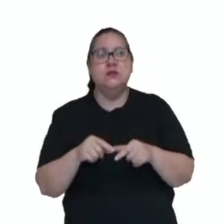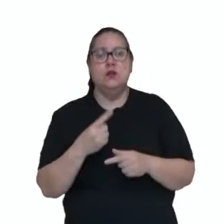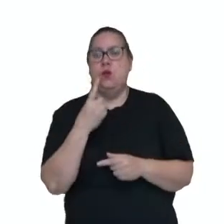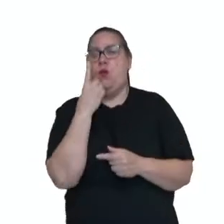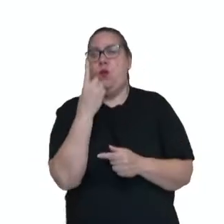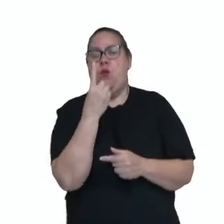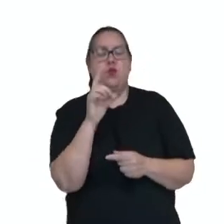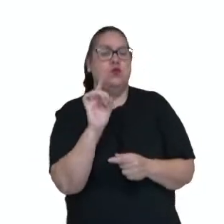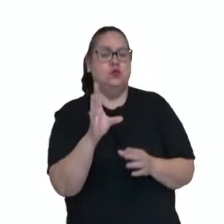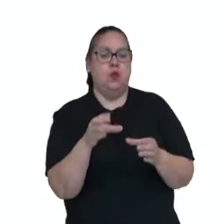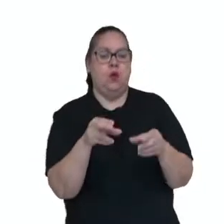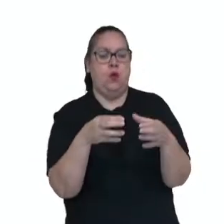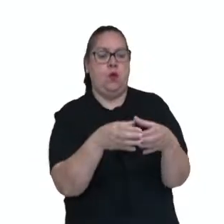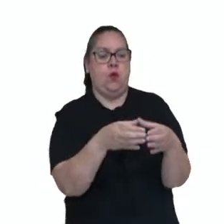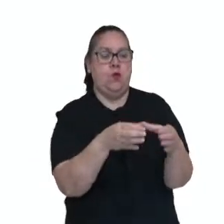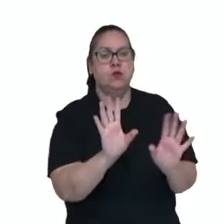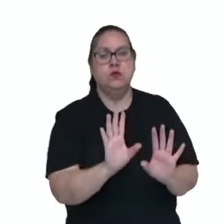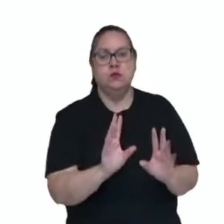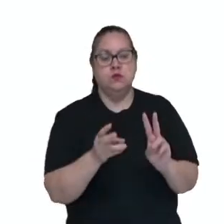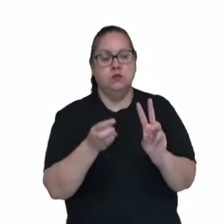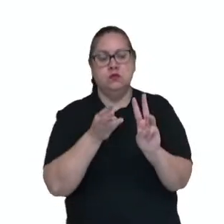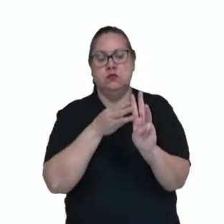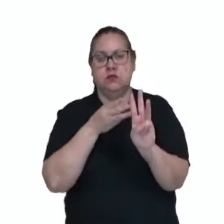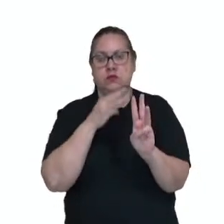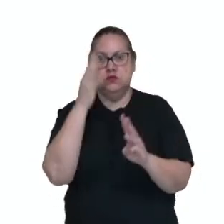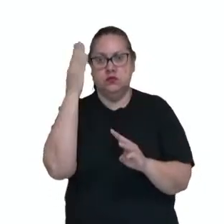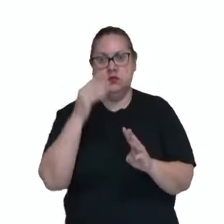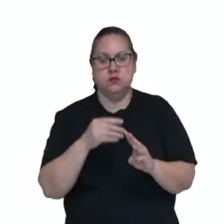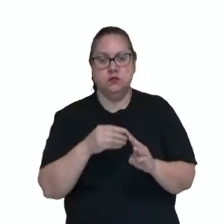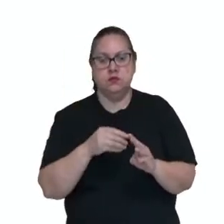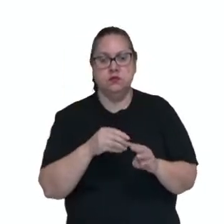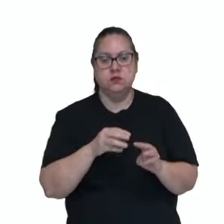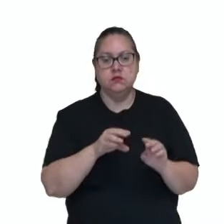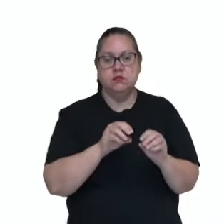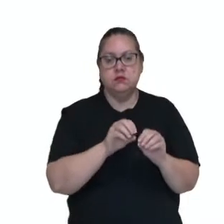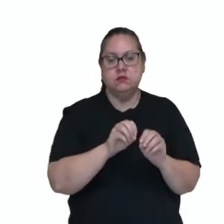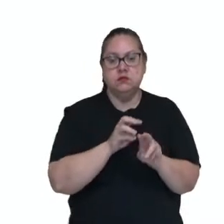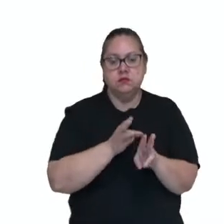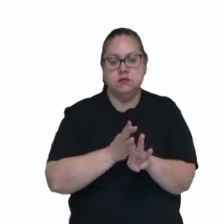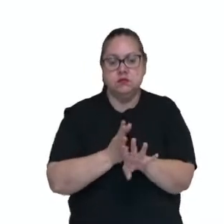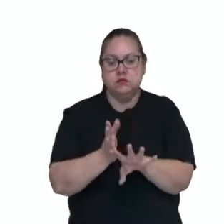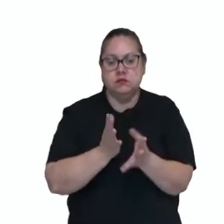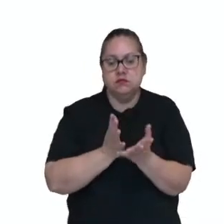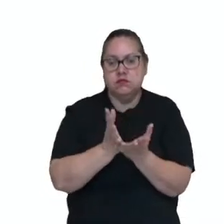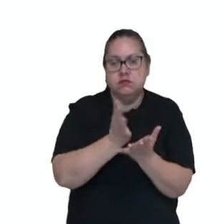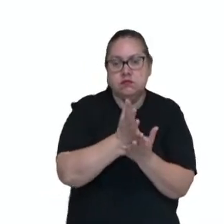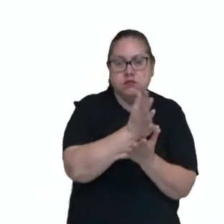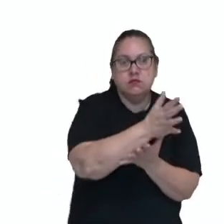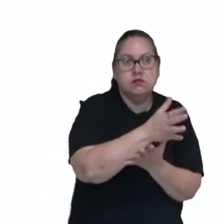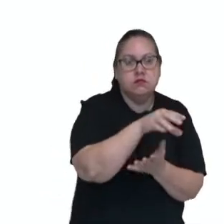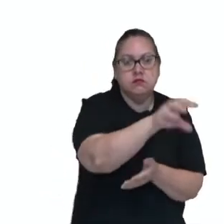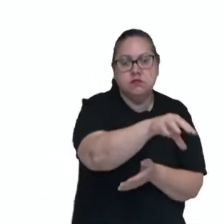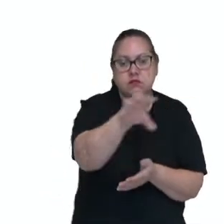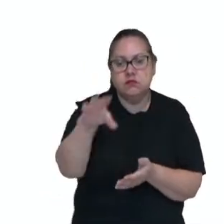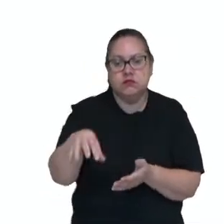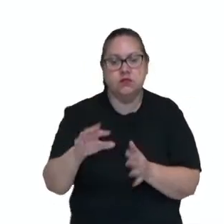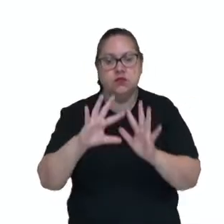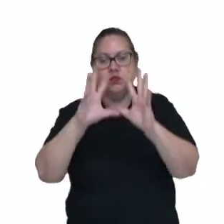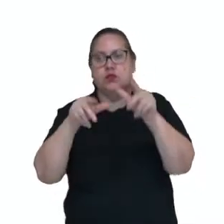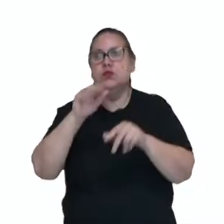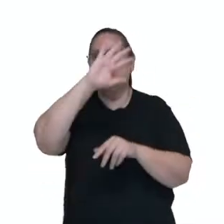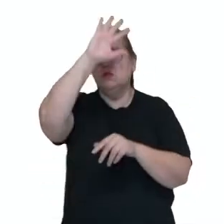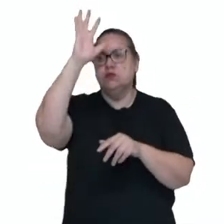povo indígena no Brasil. Essa população está distribuída em 724 terras indígenas, situadas em todas as regiões